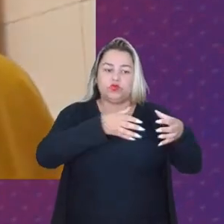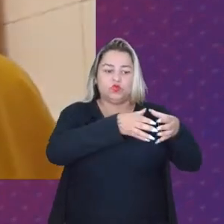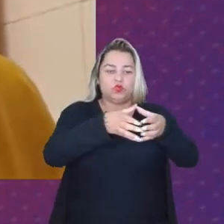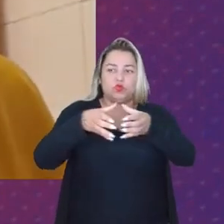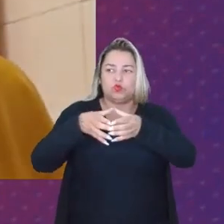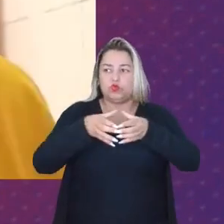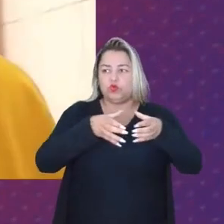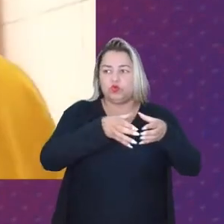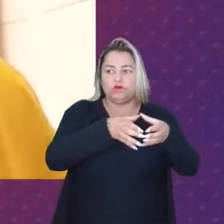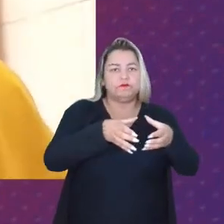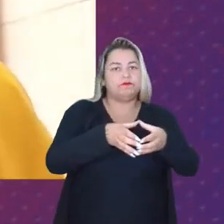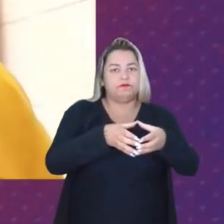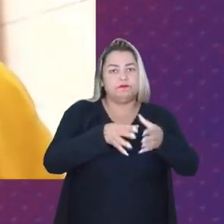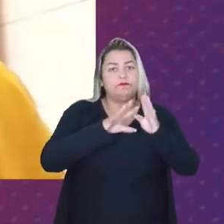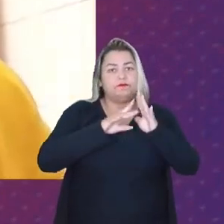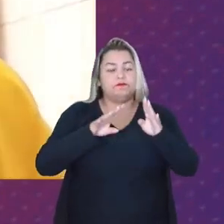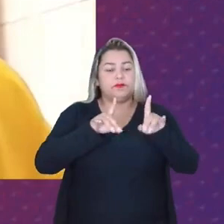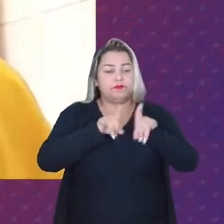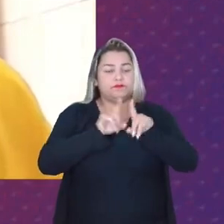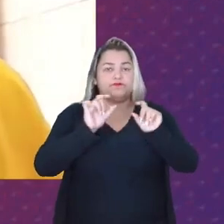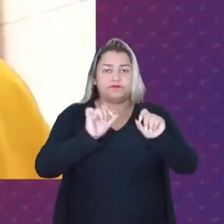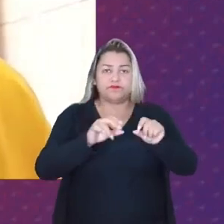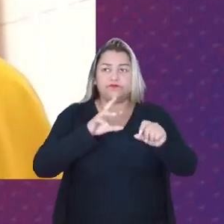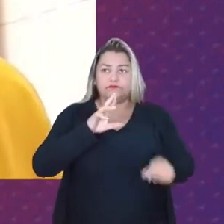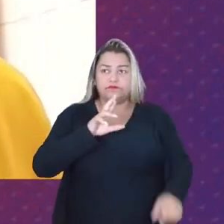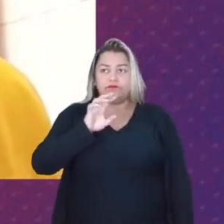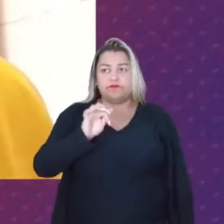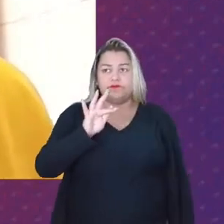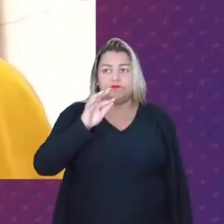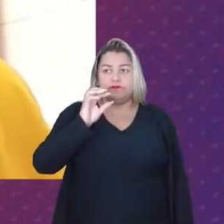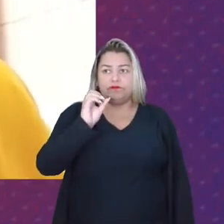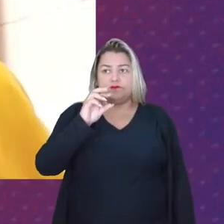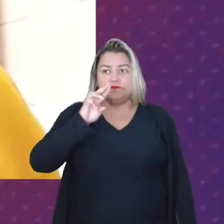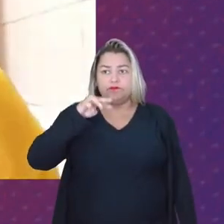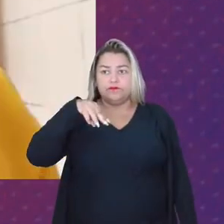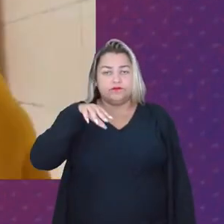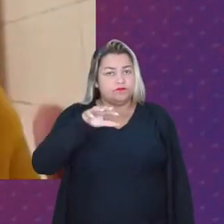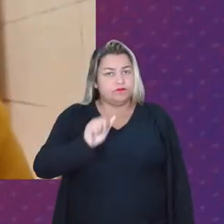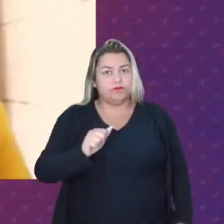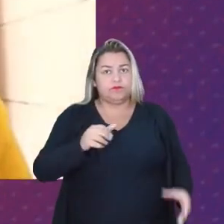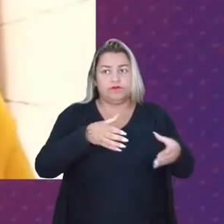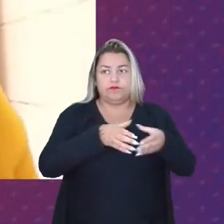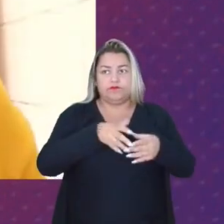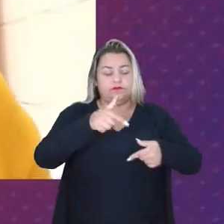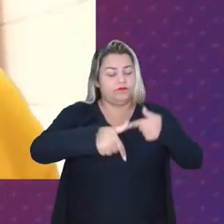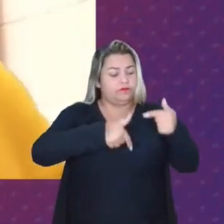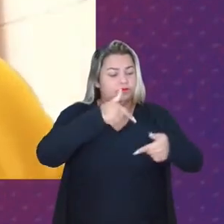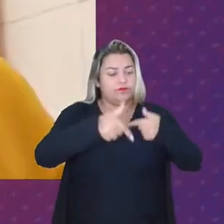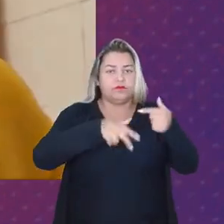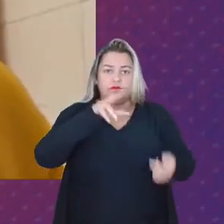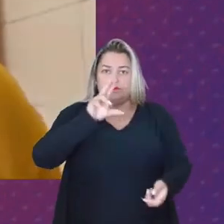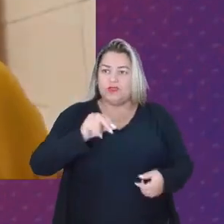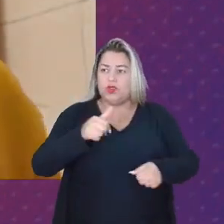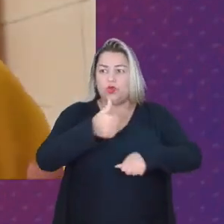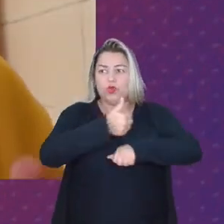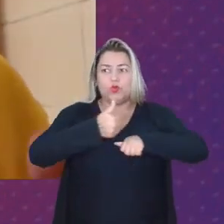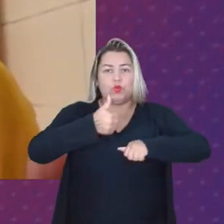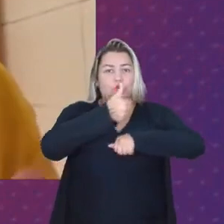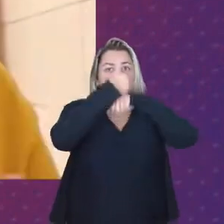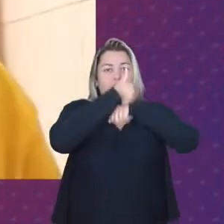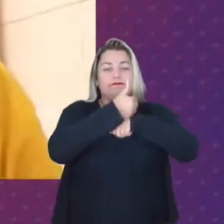categorias se beneficiaram com a reforma, mas a classe trabalhadora não. Então, tem o golpe na presidenta